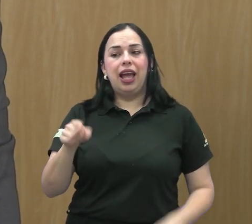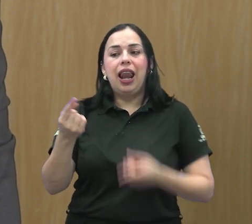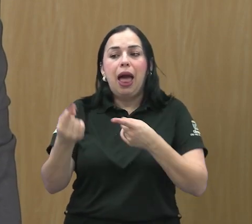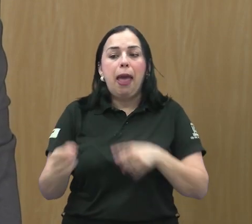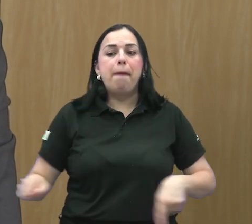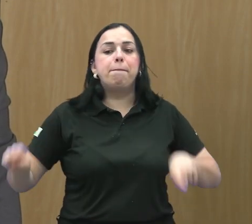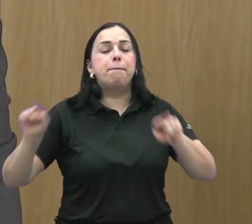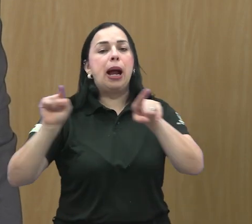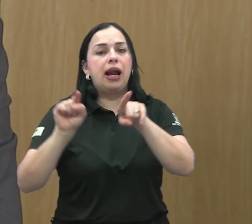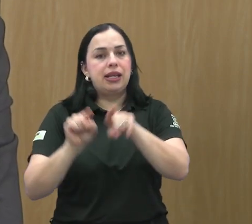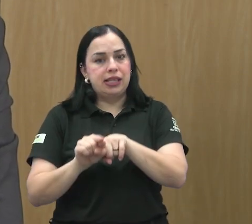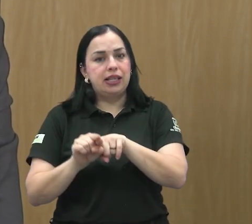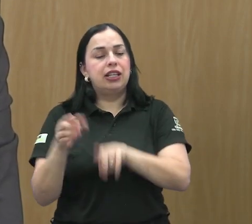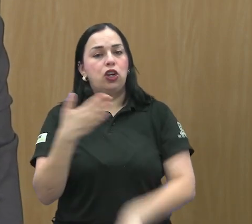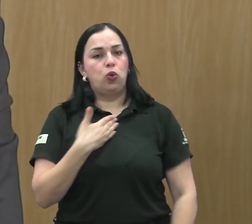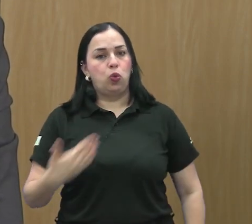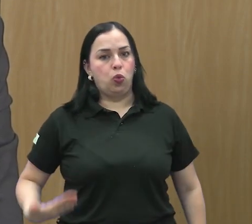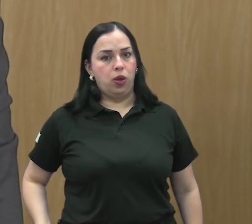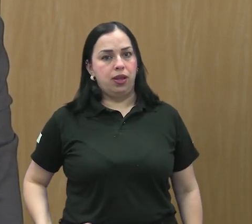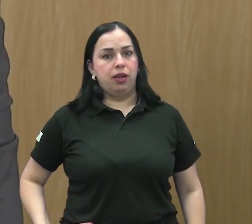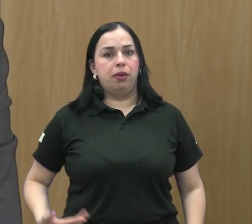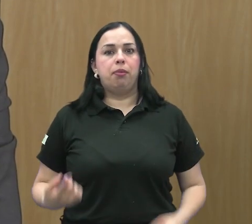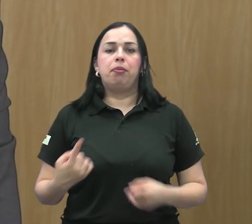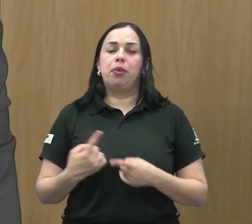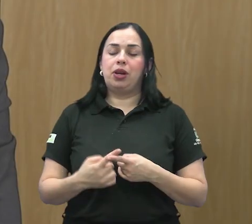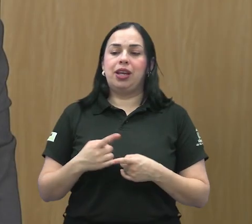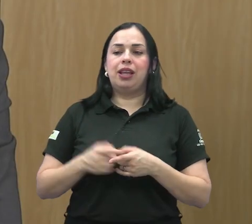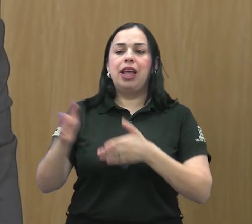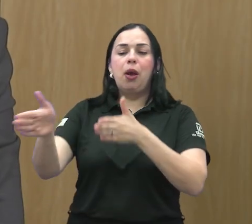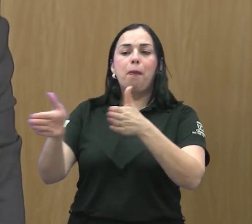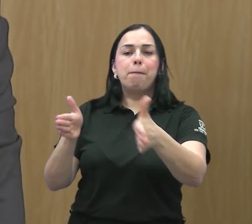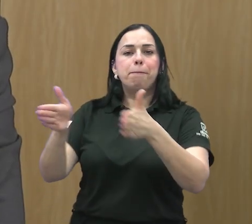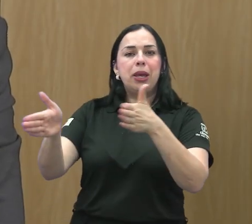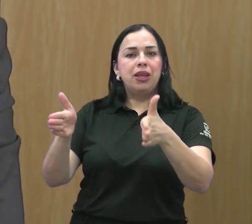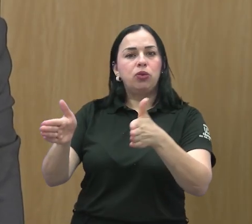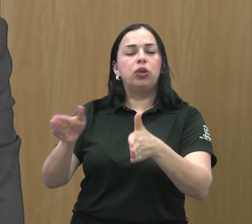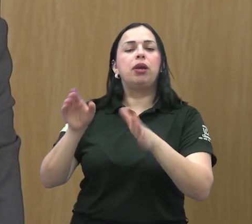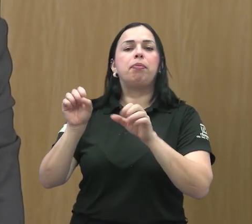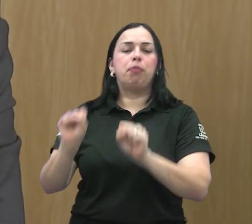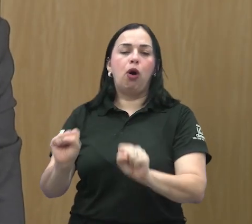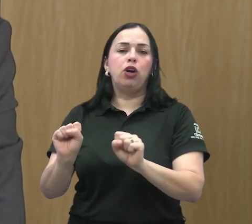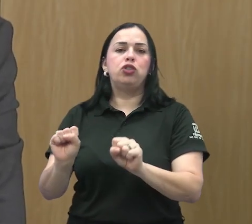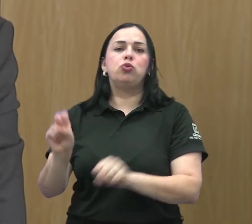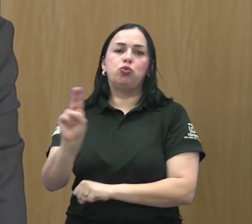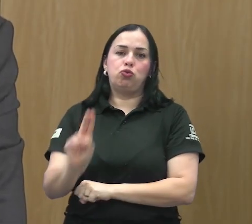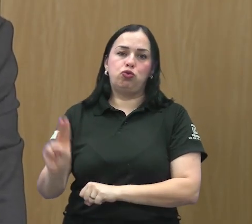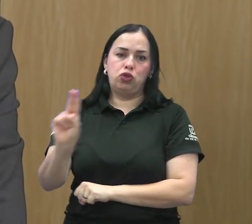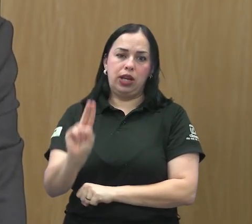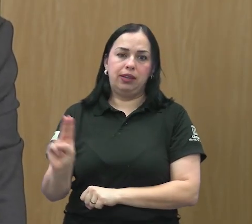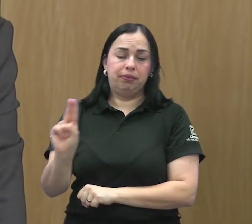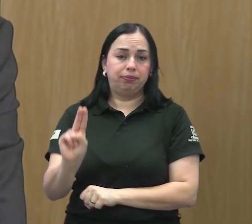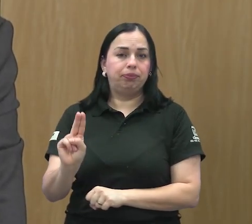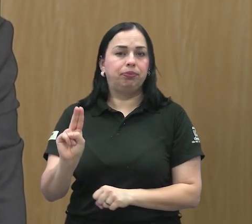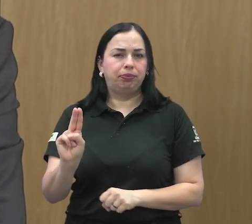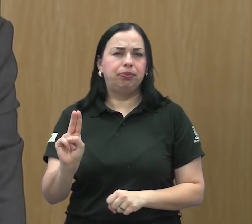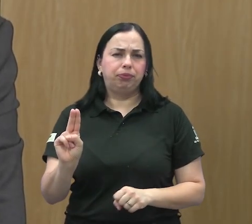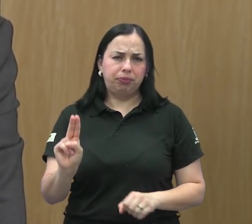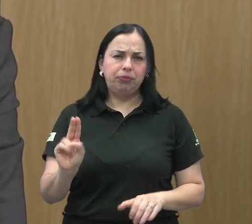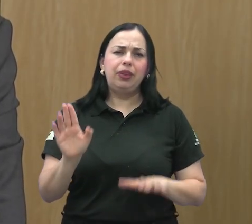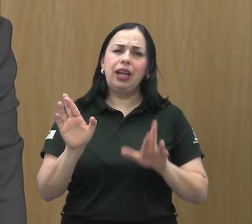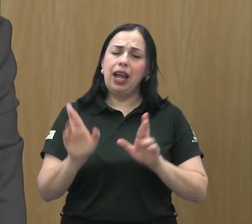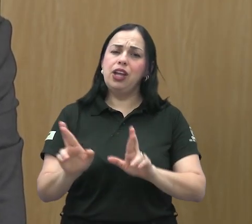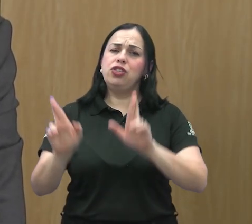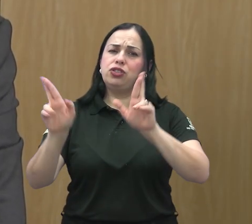ser concessionárias de serviço público é porque elas receberam uma concessão do Estado para explorarem os serviços. Essa é